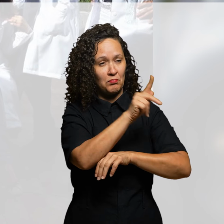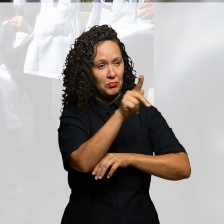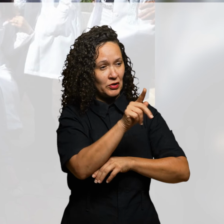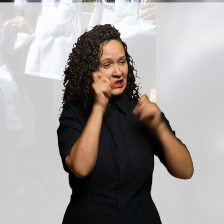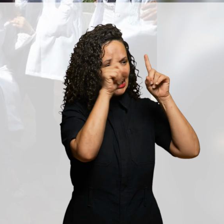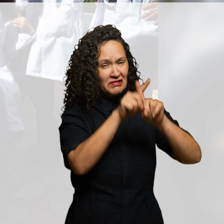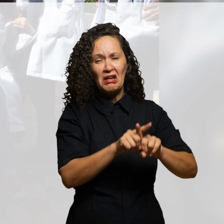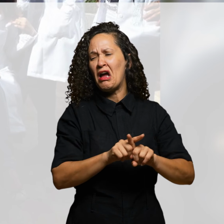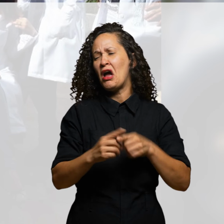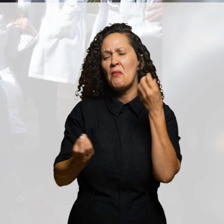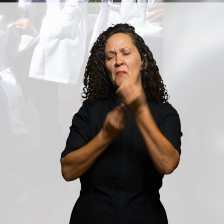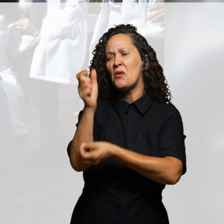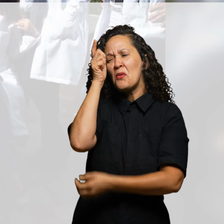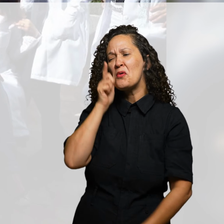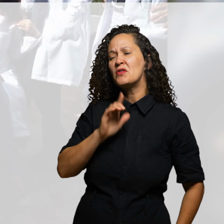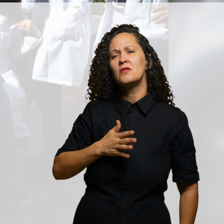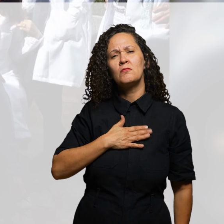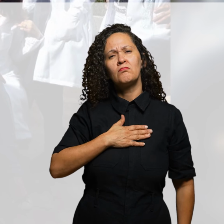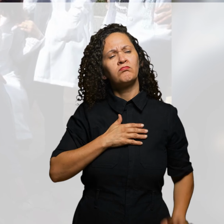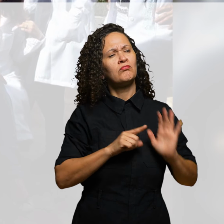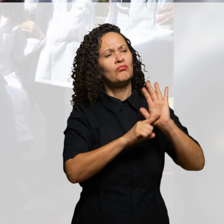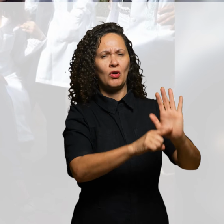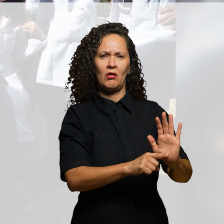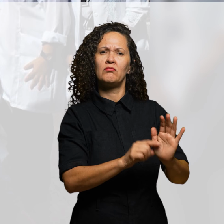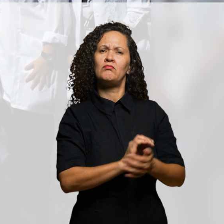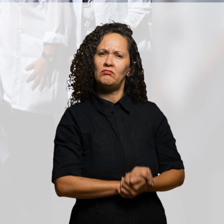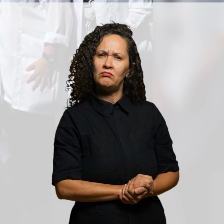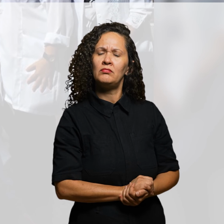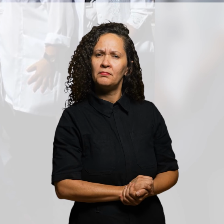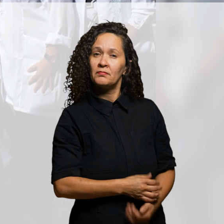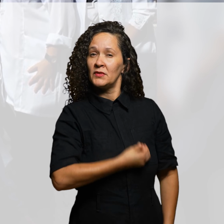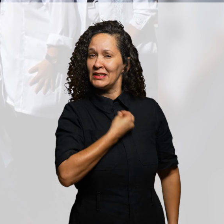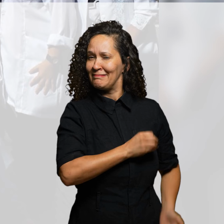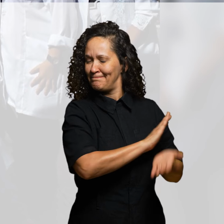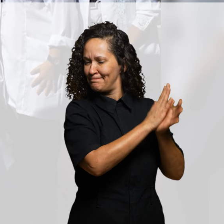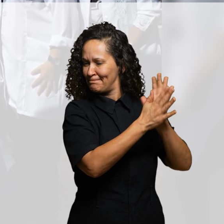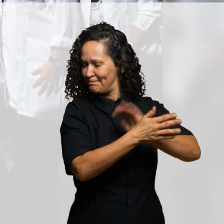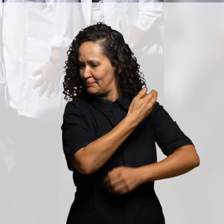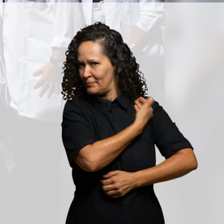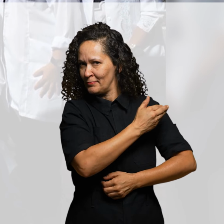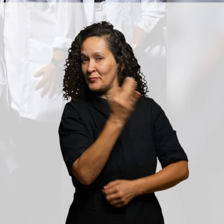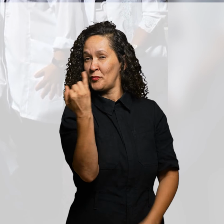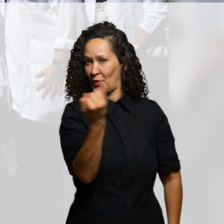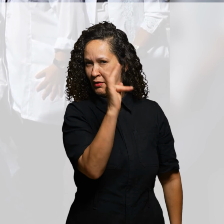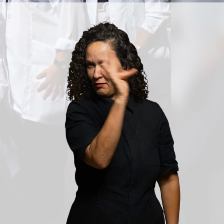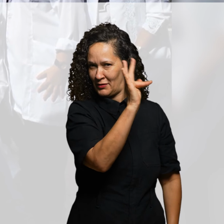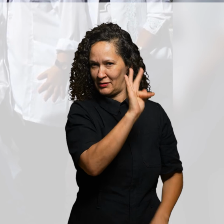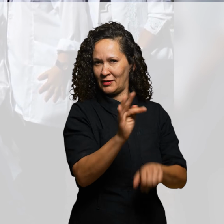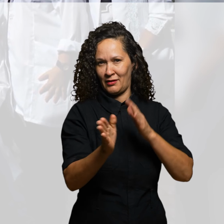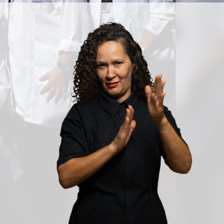colocavam dificuldade, ah, mas como é que ela vai fazer? Eu passei uma situação de preconceito muito grande na faculdade na época,